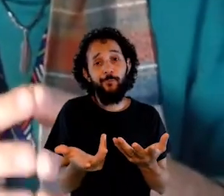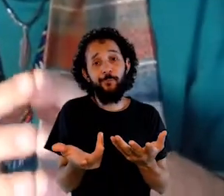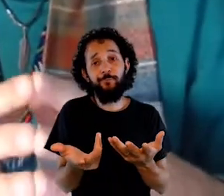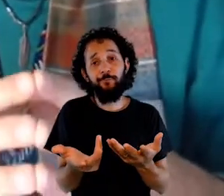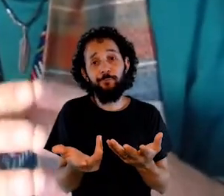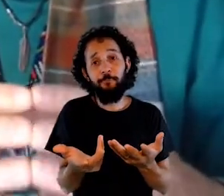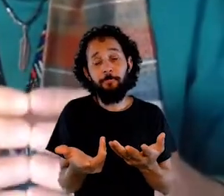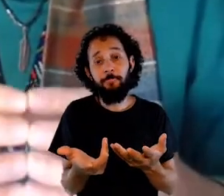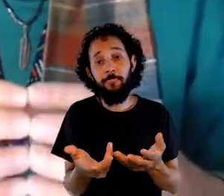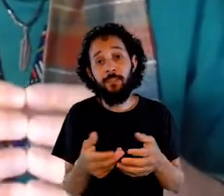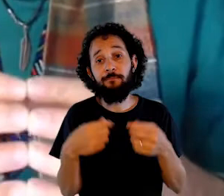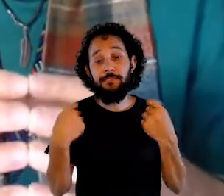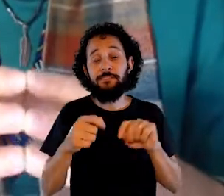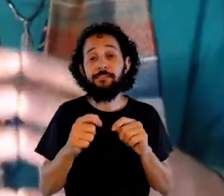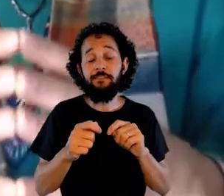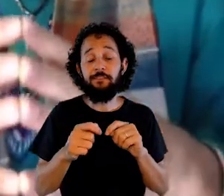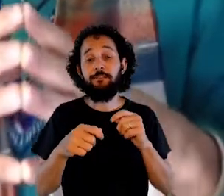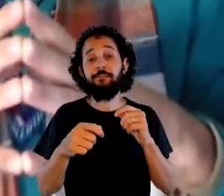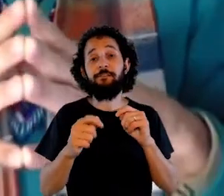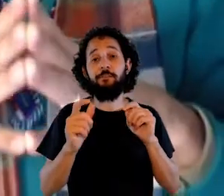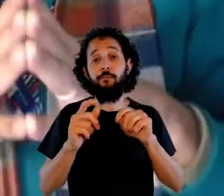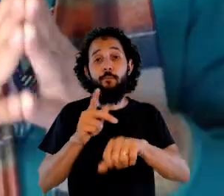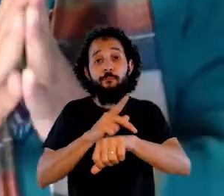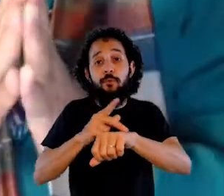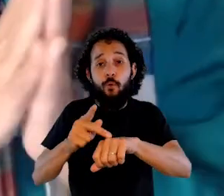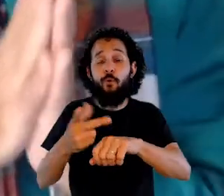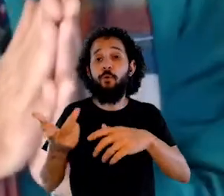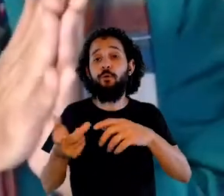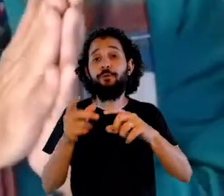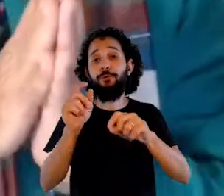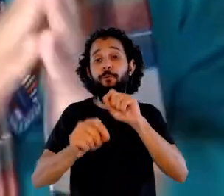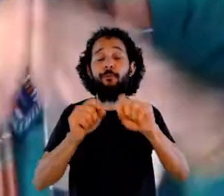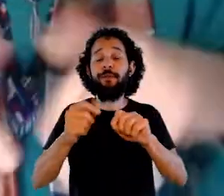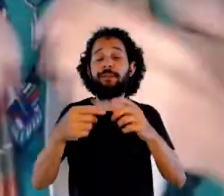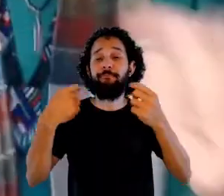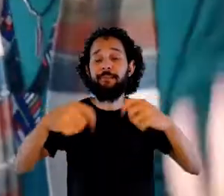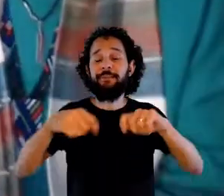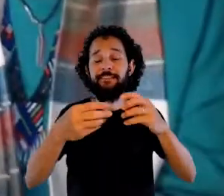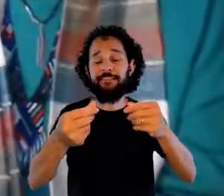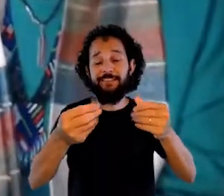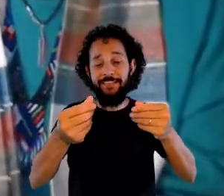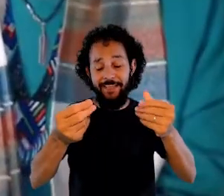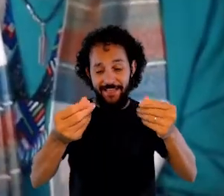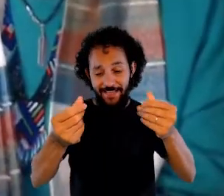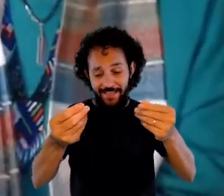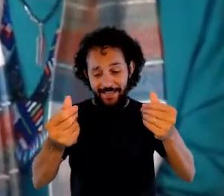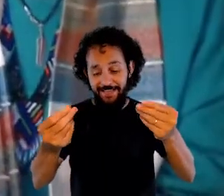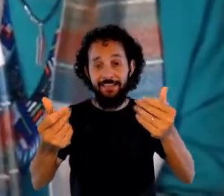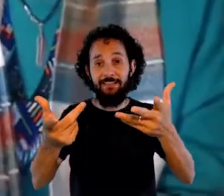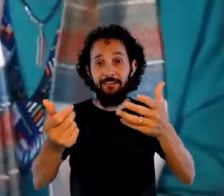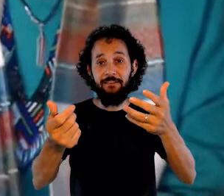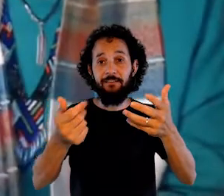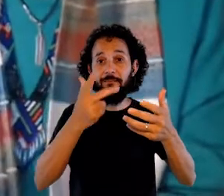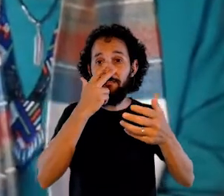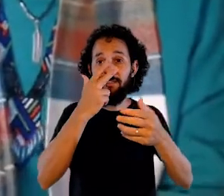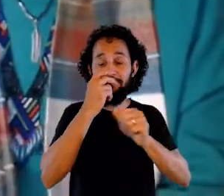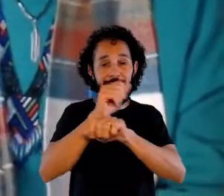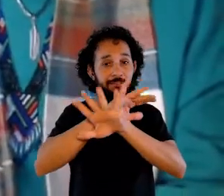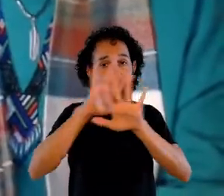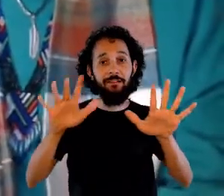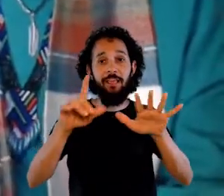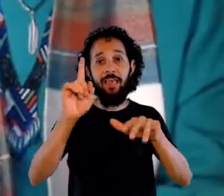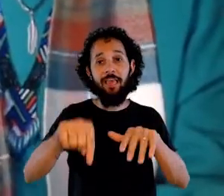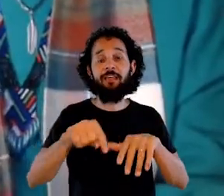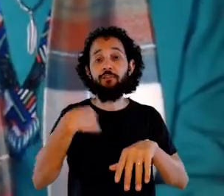amplificando, na verdade, algo que tem que ser, né, transposto. São os limites, os bloqueios que a